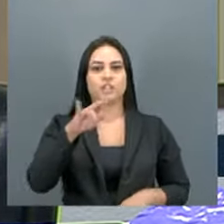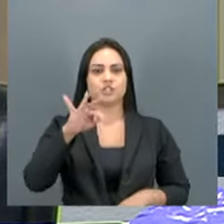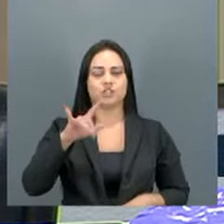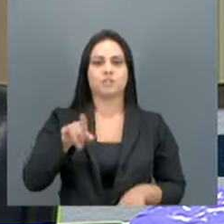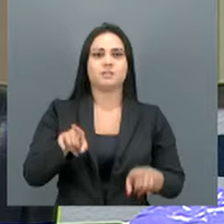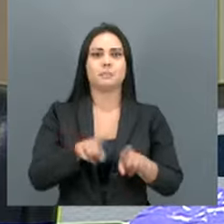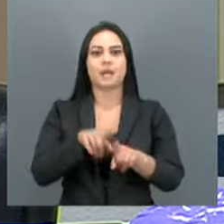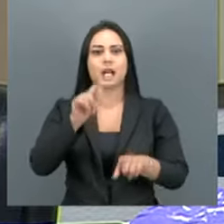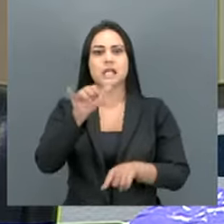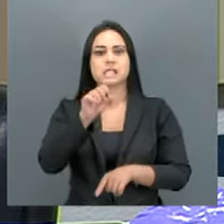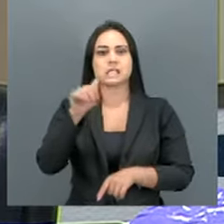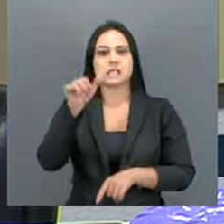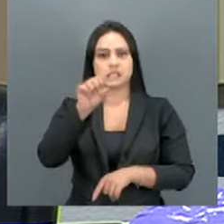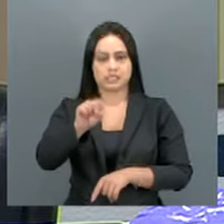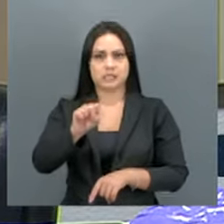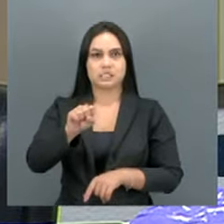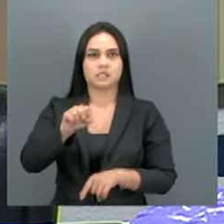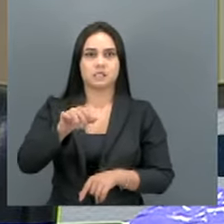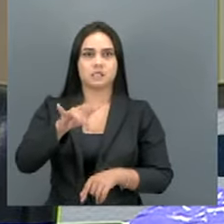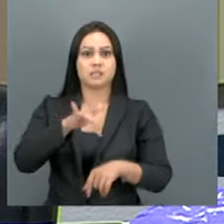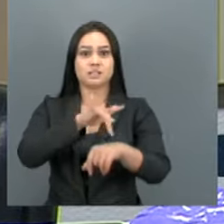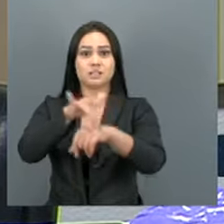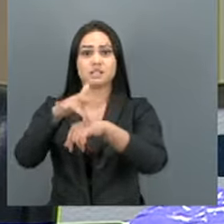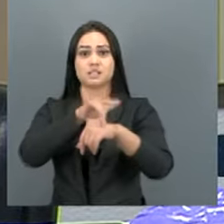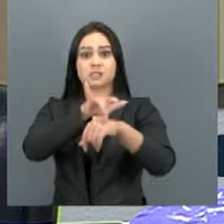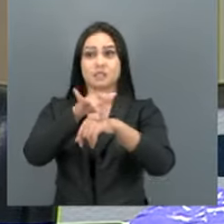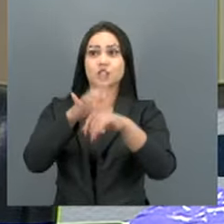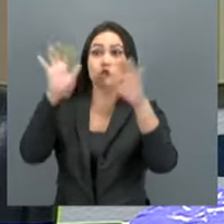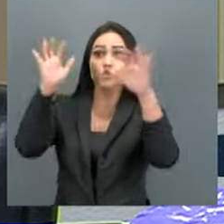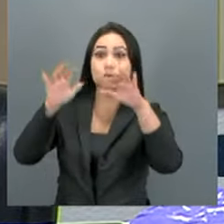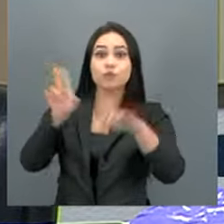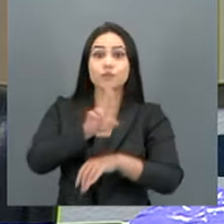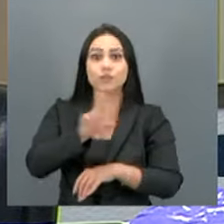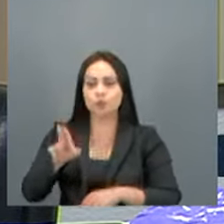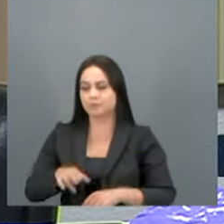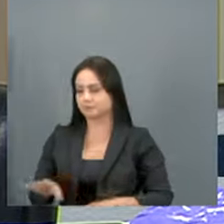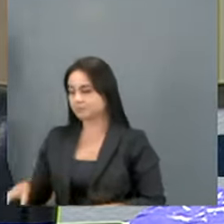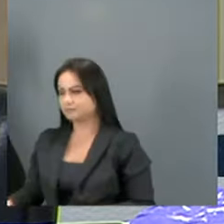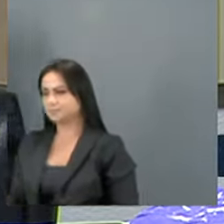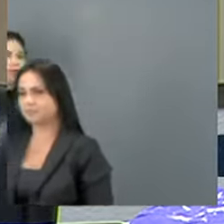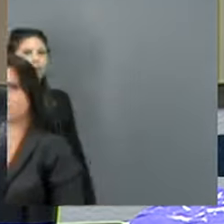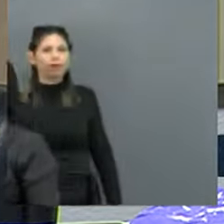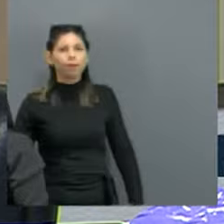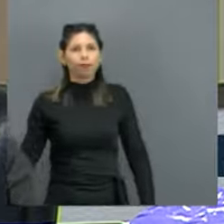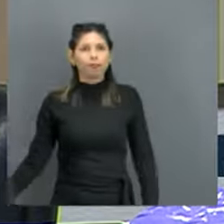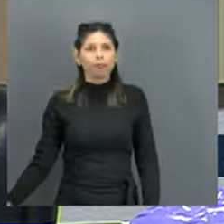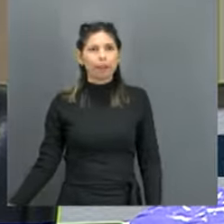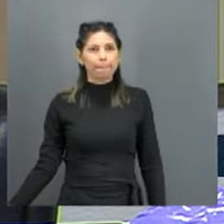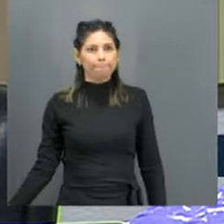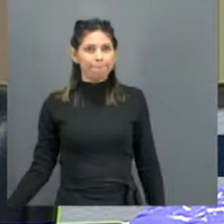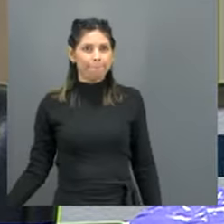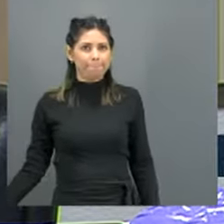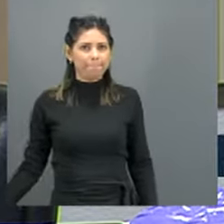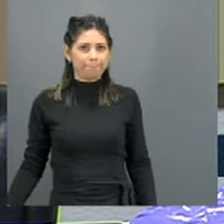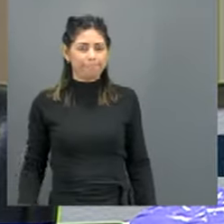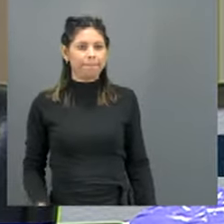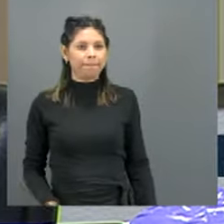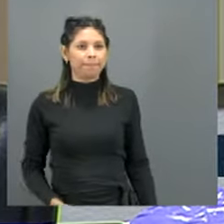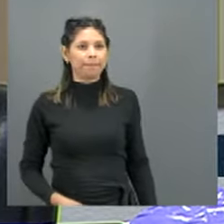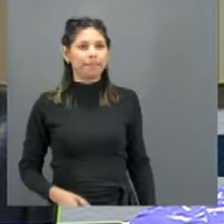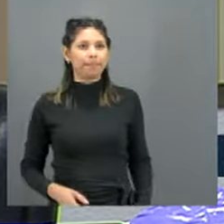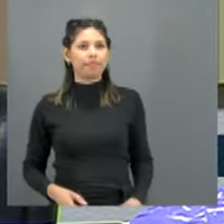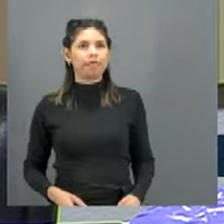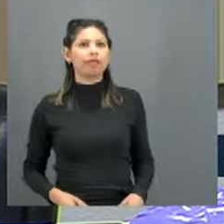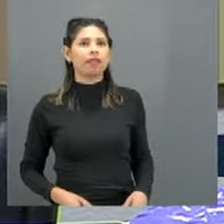danças. E as danças da chuva. Mas a ONG chega e para filmar. Aí diz,